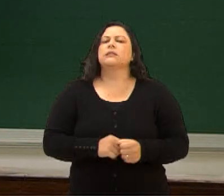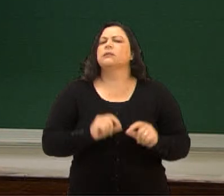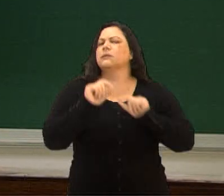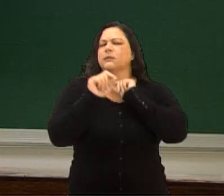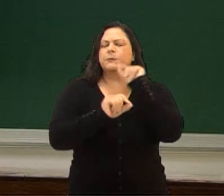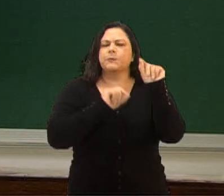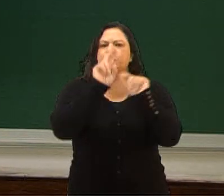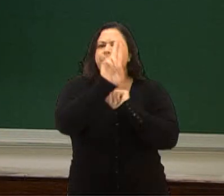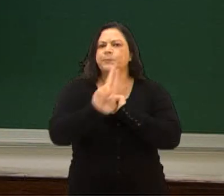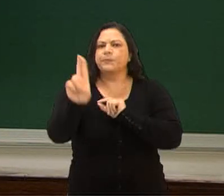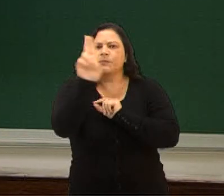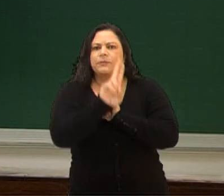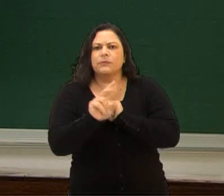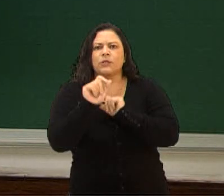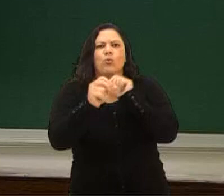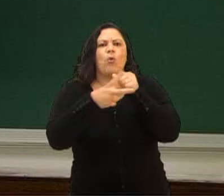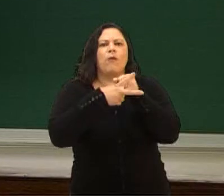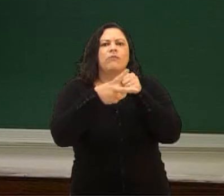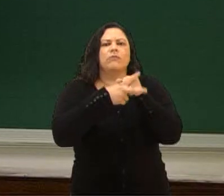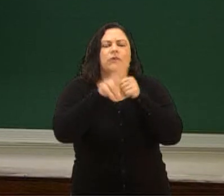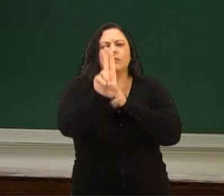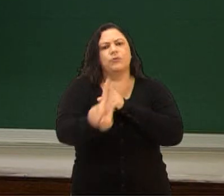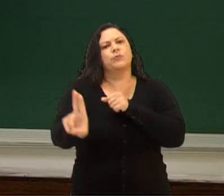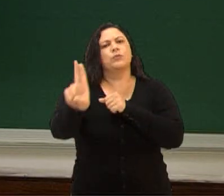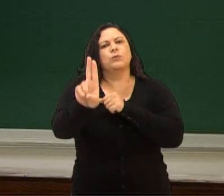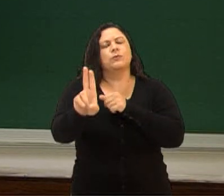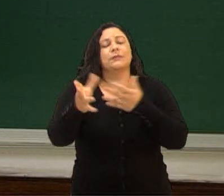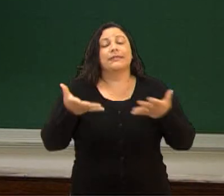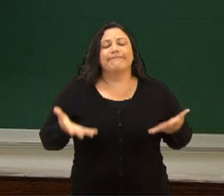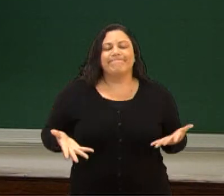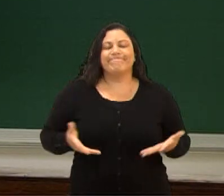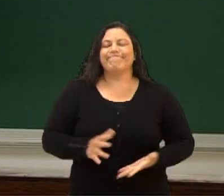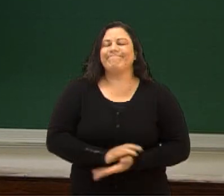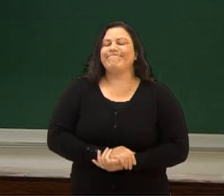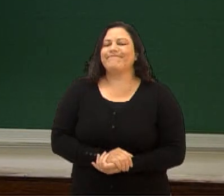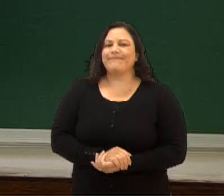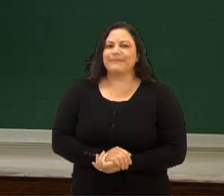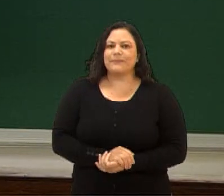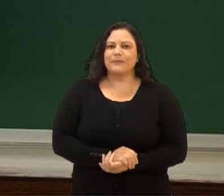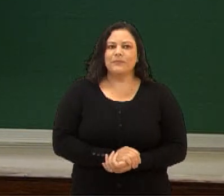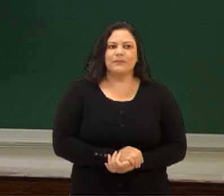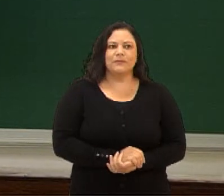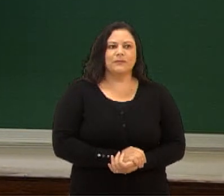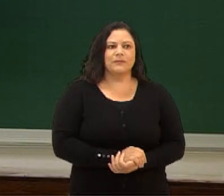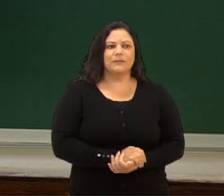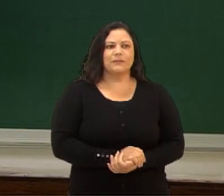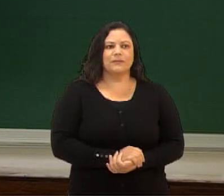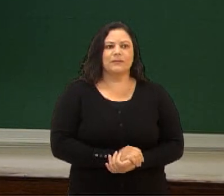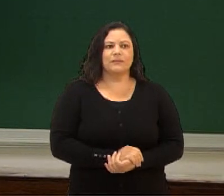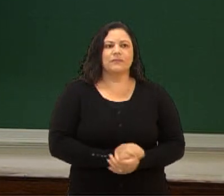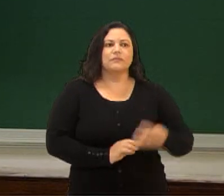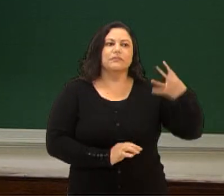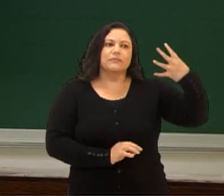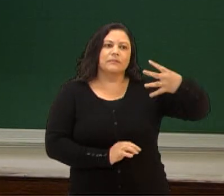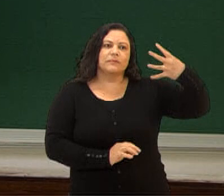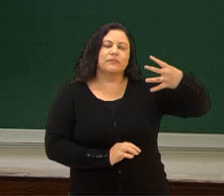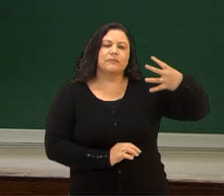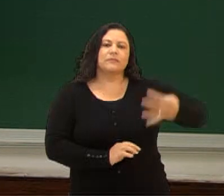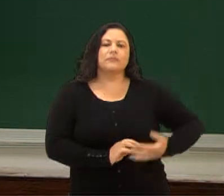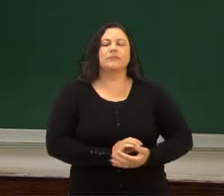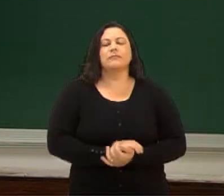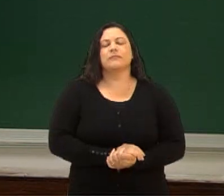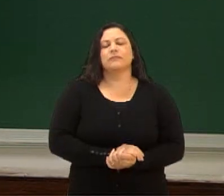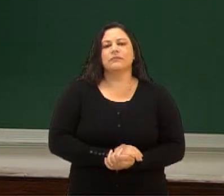uso dele, qual verbo foi usado no presente perfeito? E number 4, put the sentence in